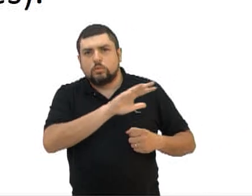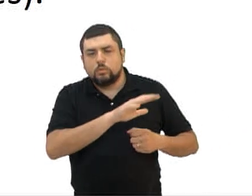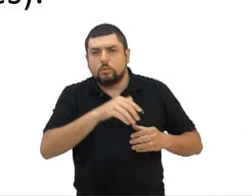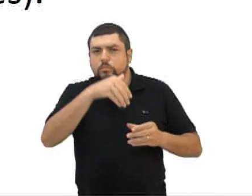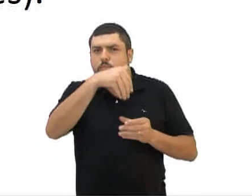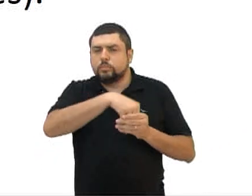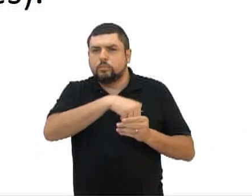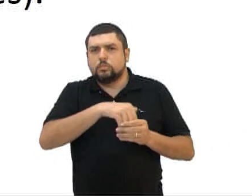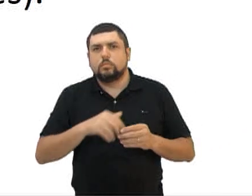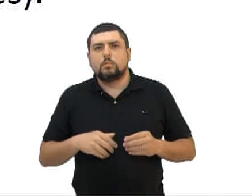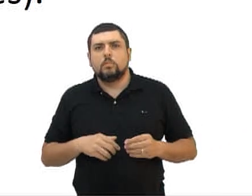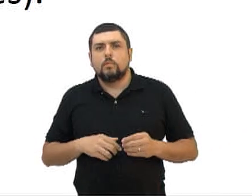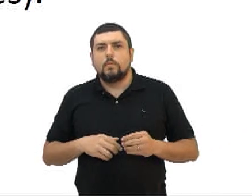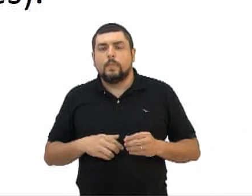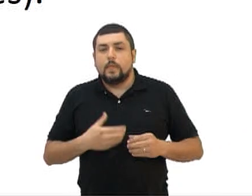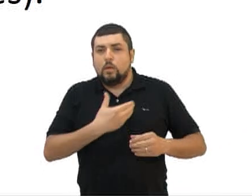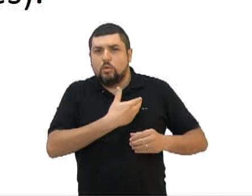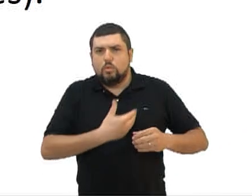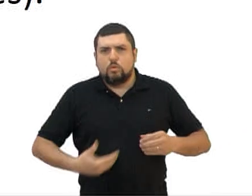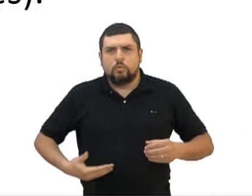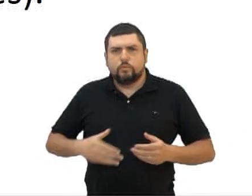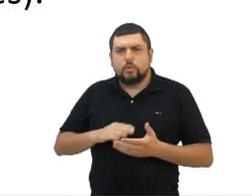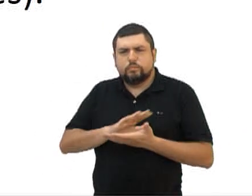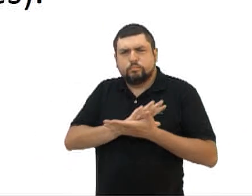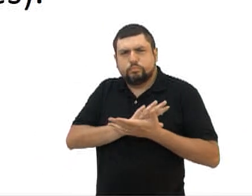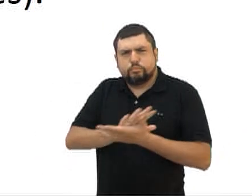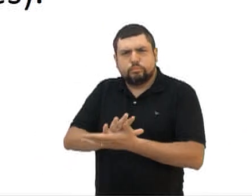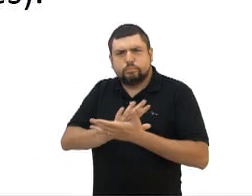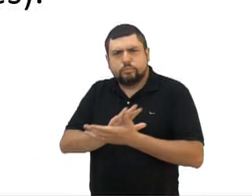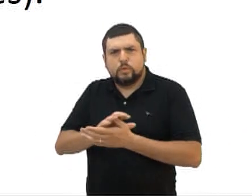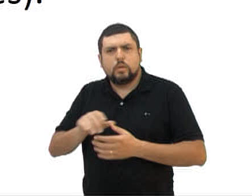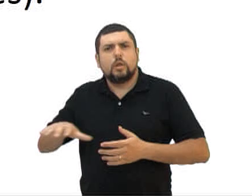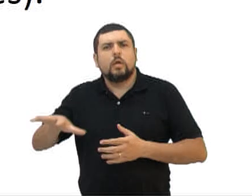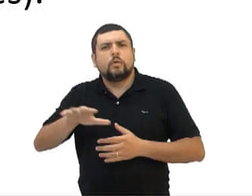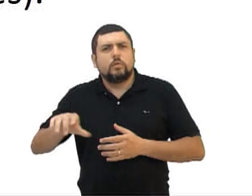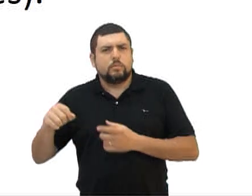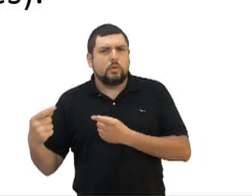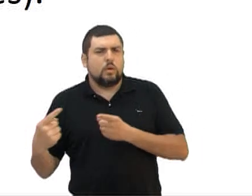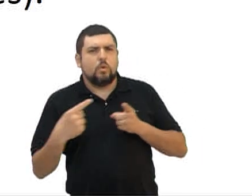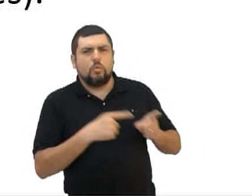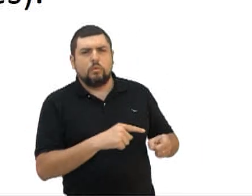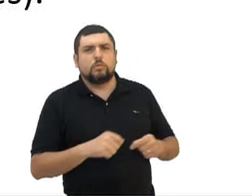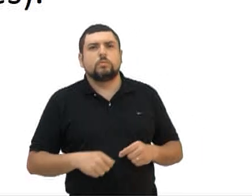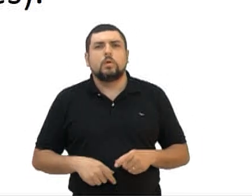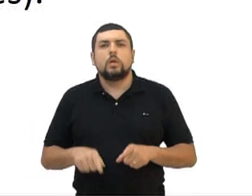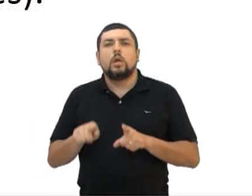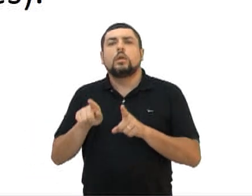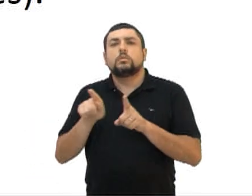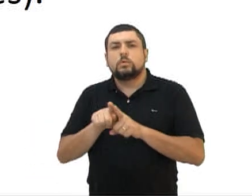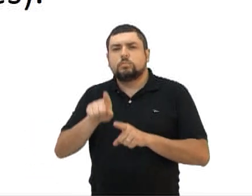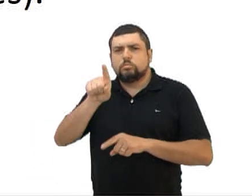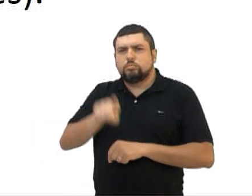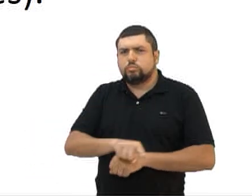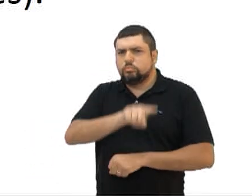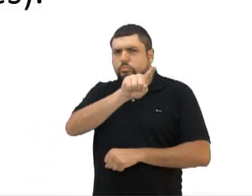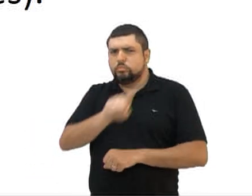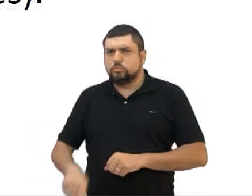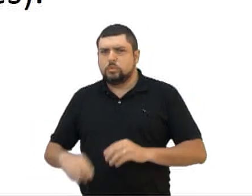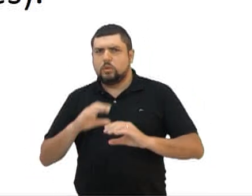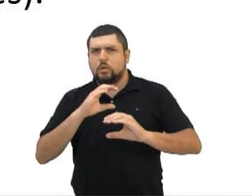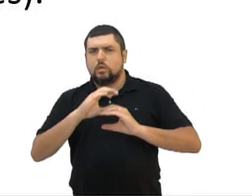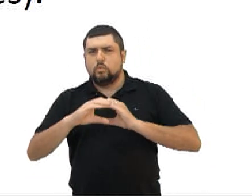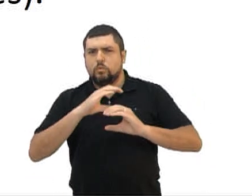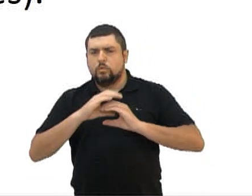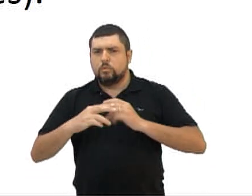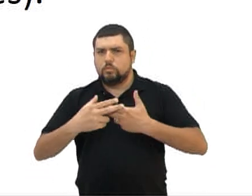civis, prendia, torturava e matava opositores do regime, censurava os meios de comunicação e